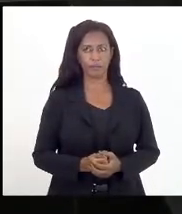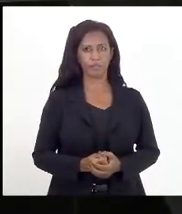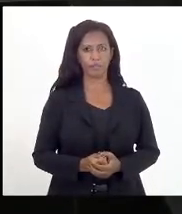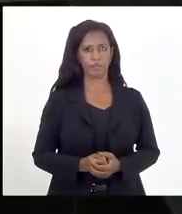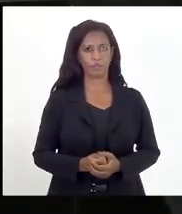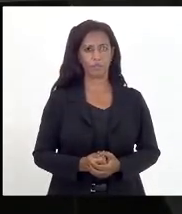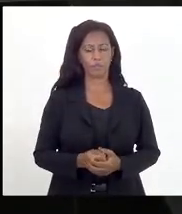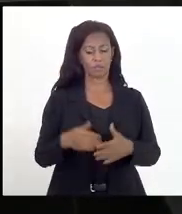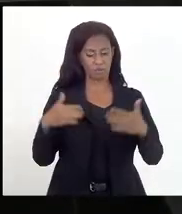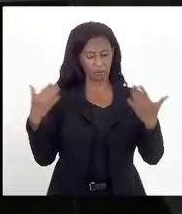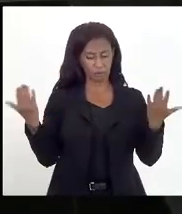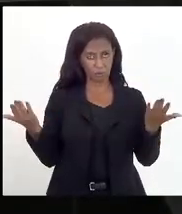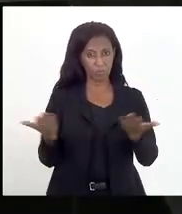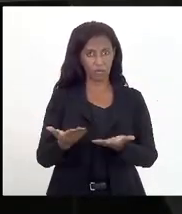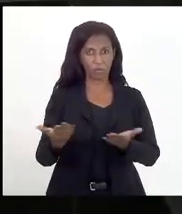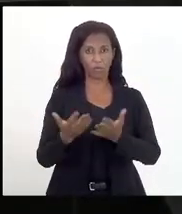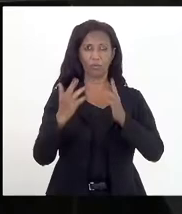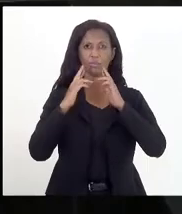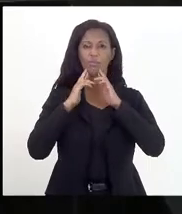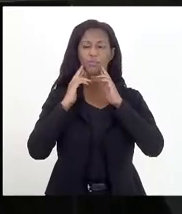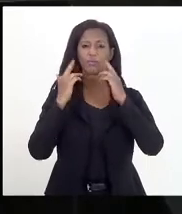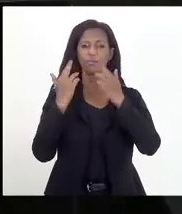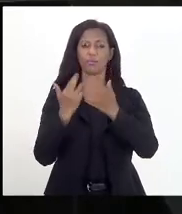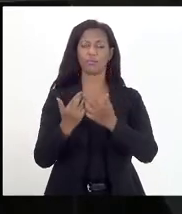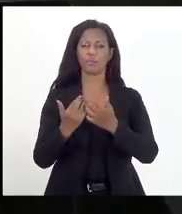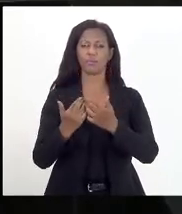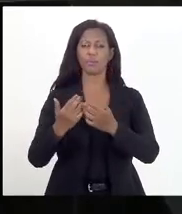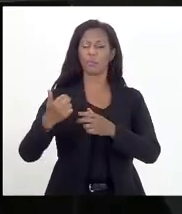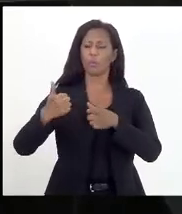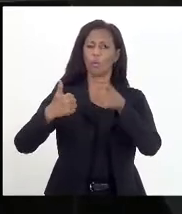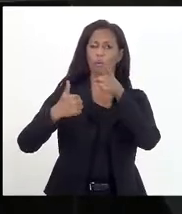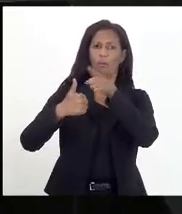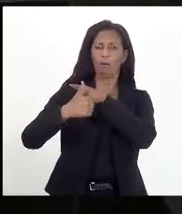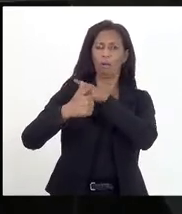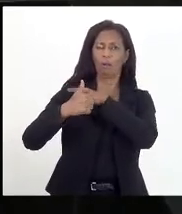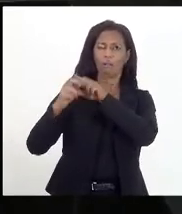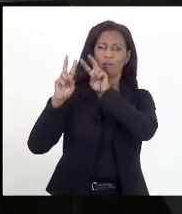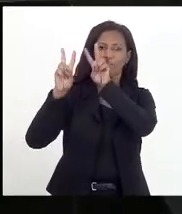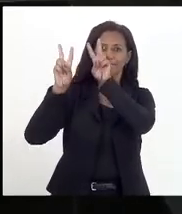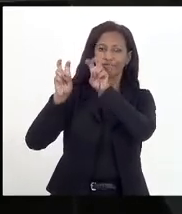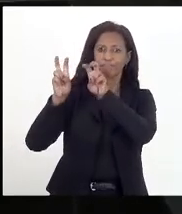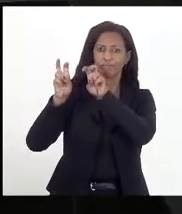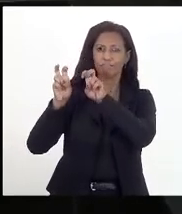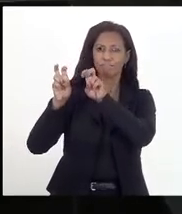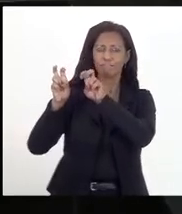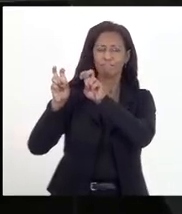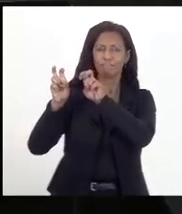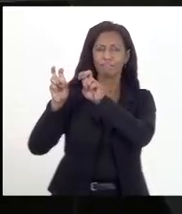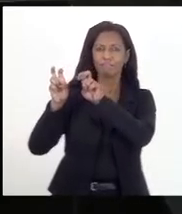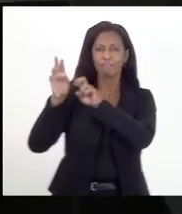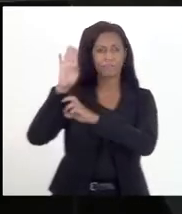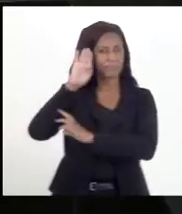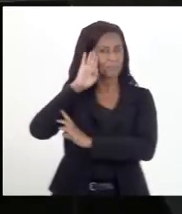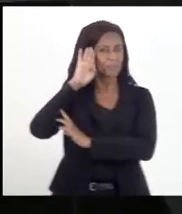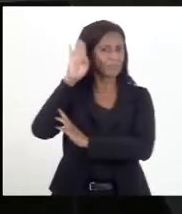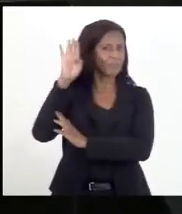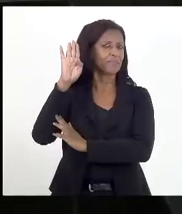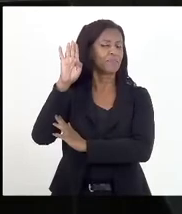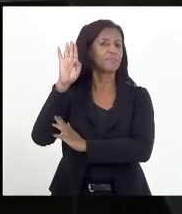reunião de hoje um dos temas tratados foi exatamente